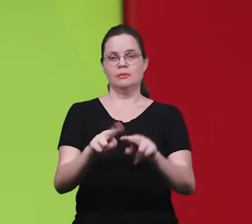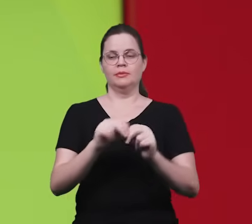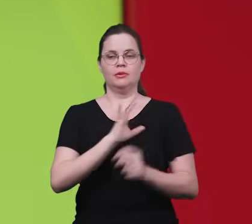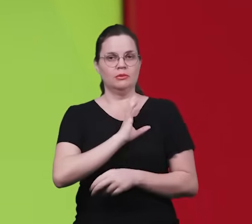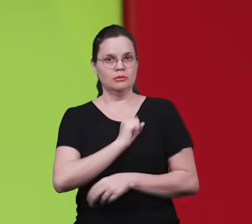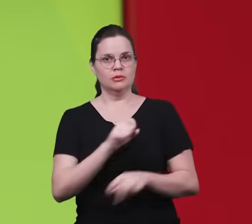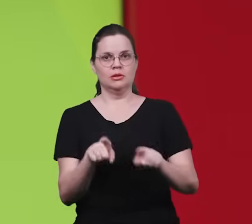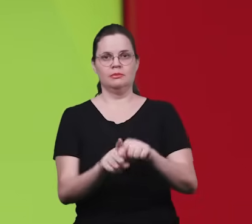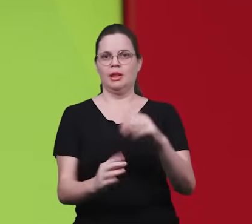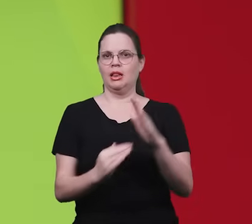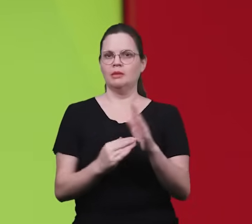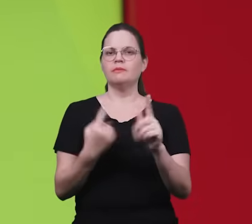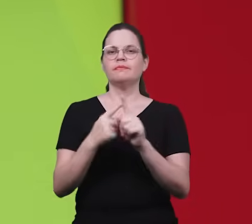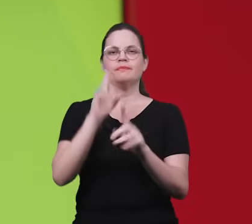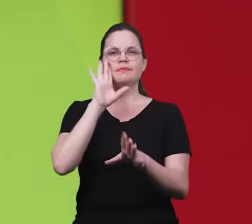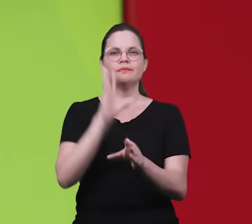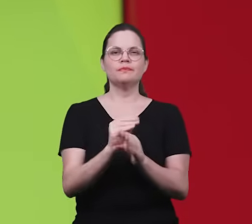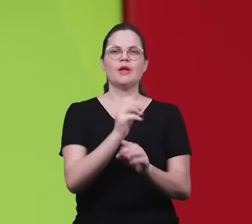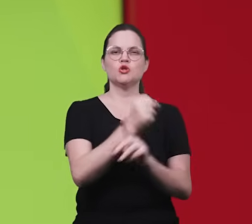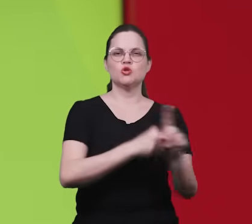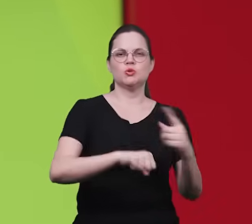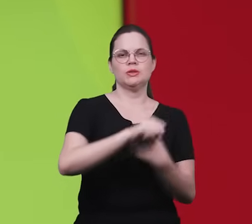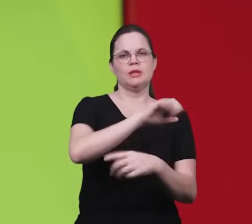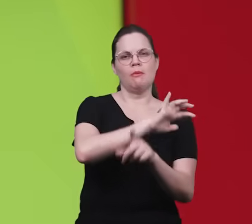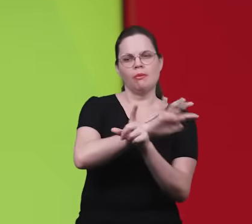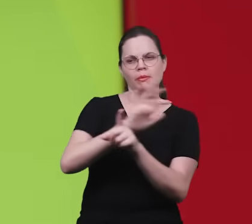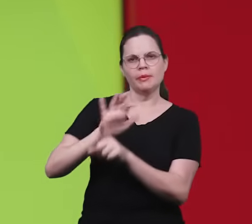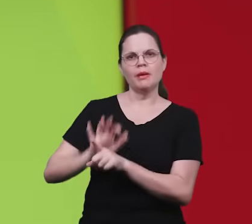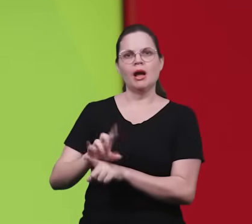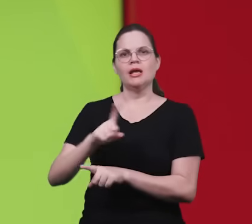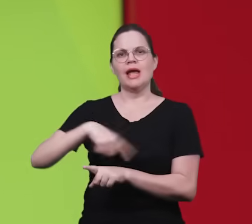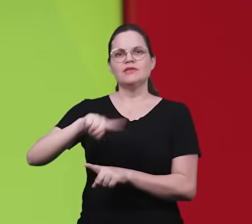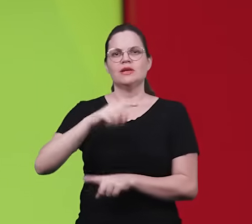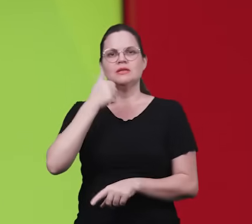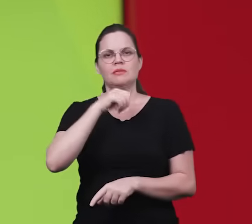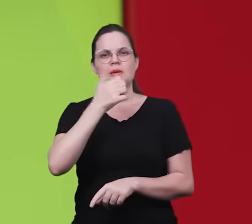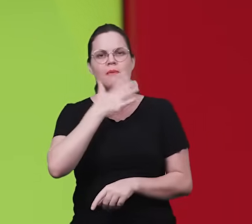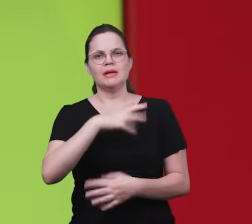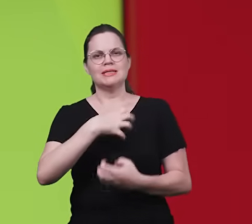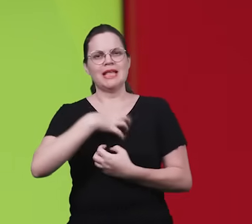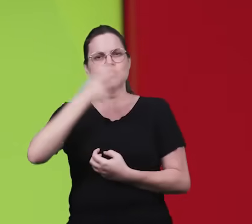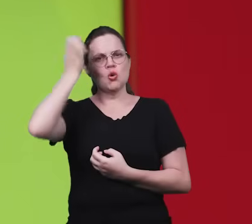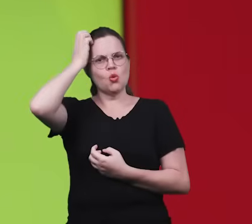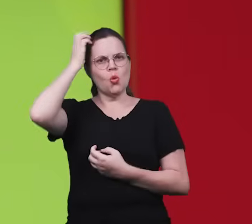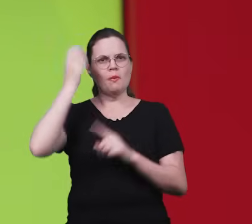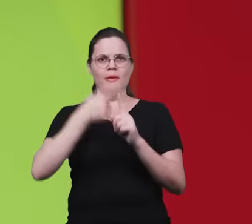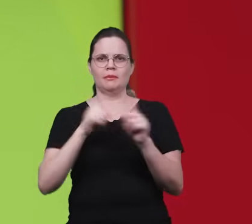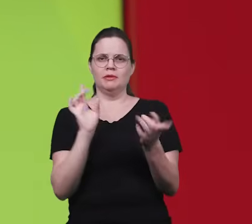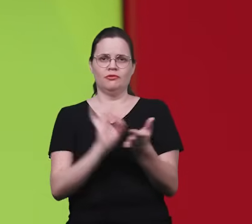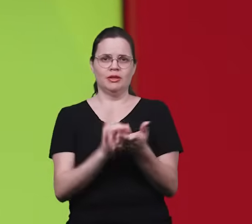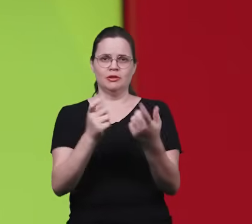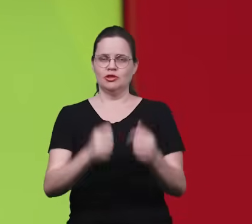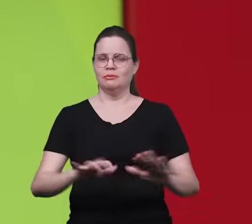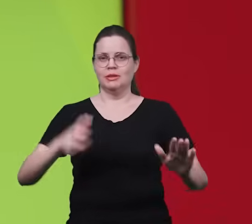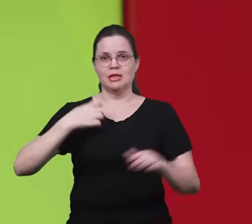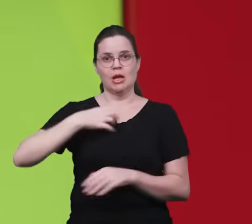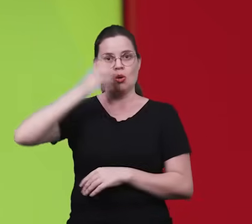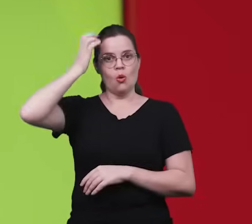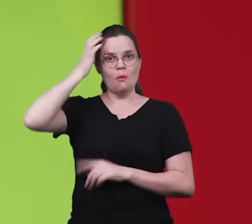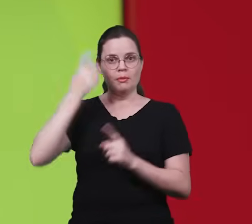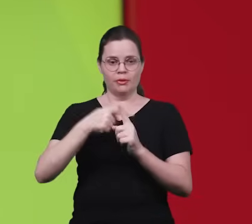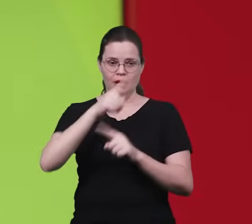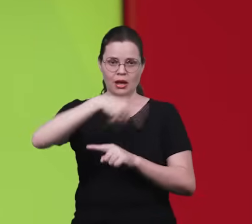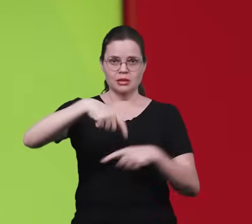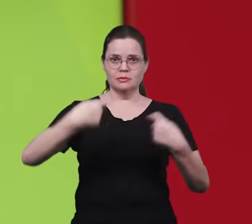de tanta pressão do mercado, de culpas que os pais sofrem, que na verdade não tem que ser culpados, né? Que eles estão exercendo ali